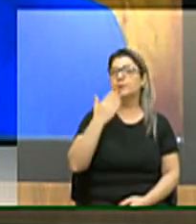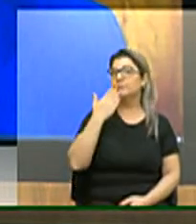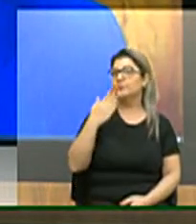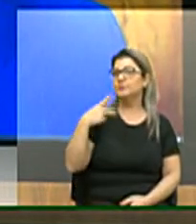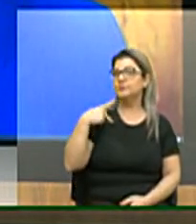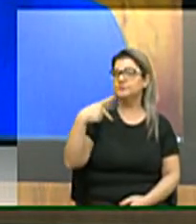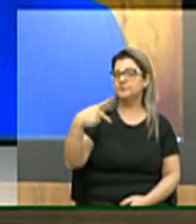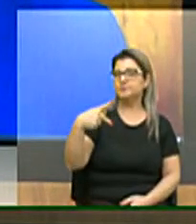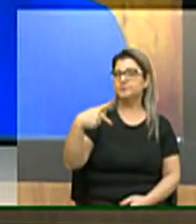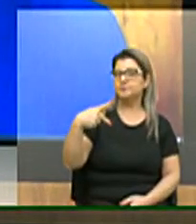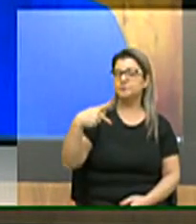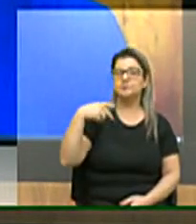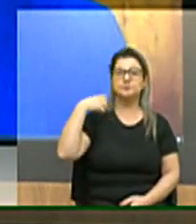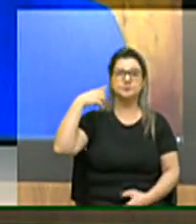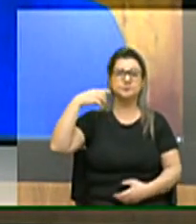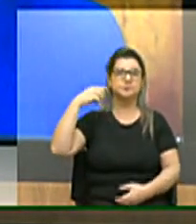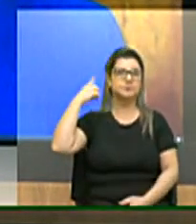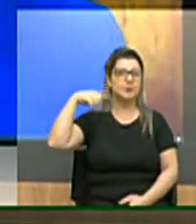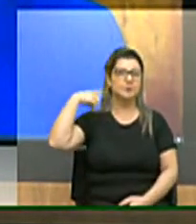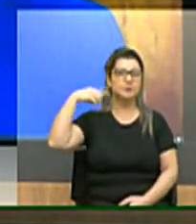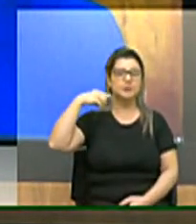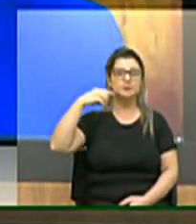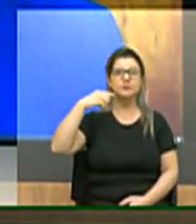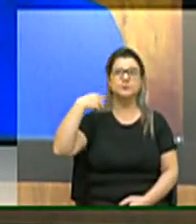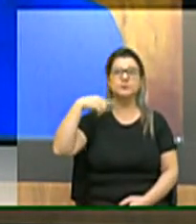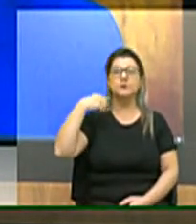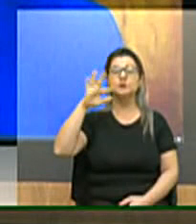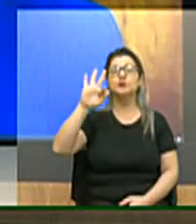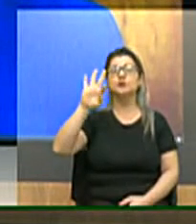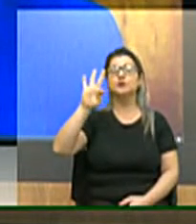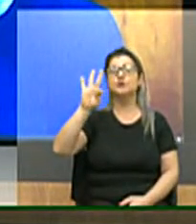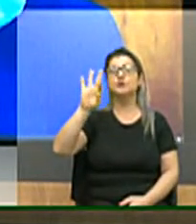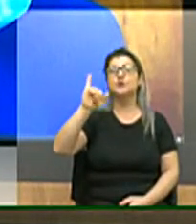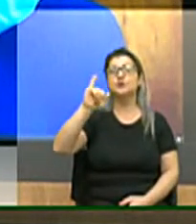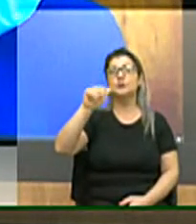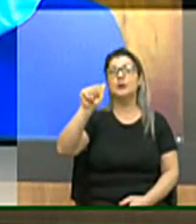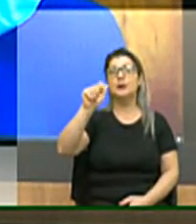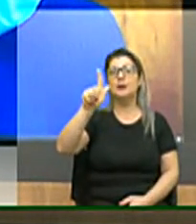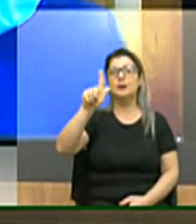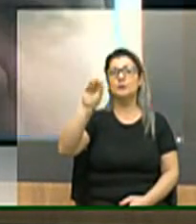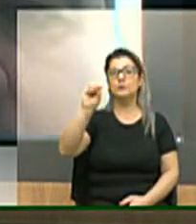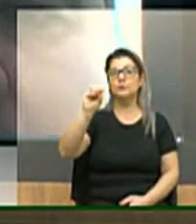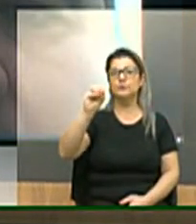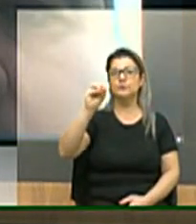Favorável, presidente. Deputado Eric Thiago Lins. Duarte. Thiago, favorável.